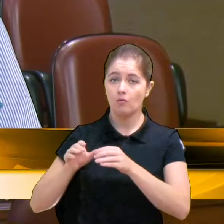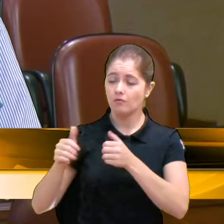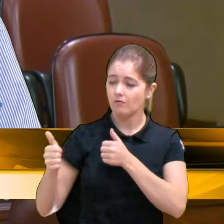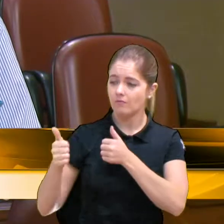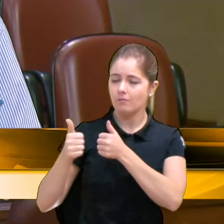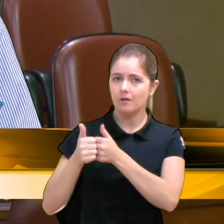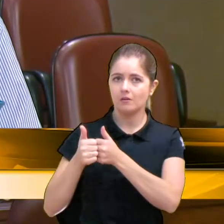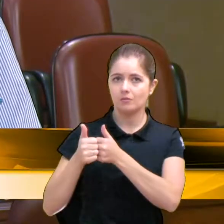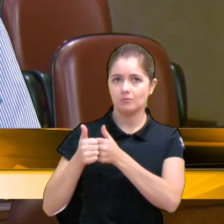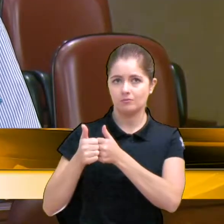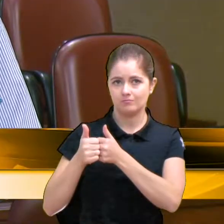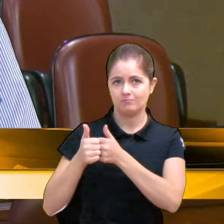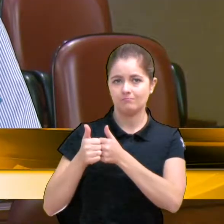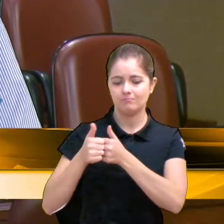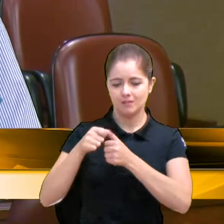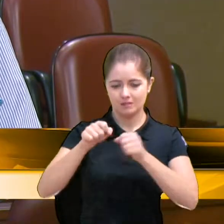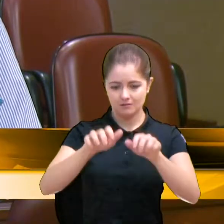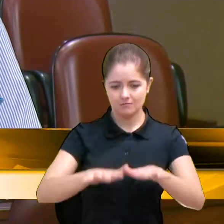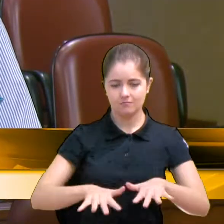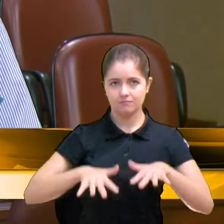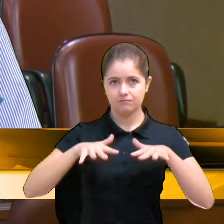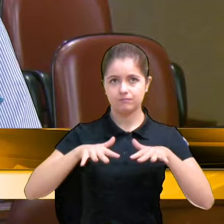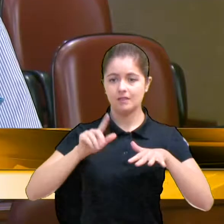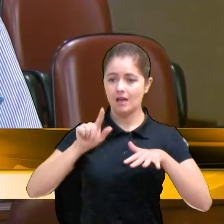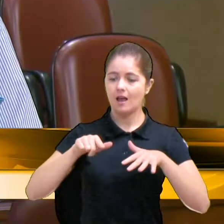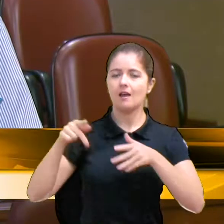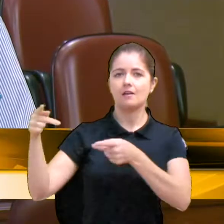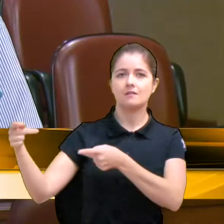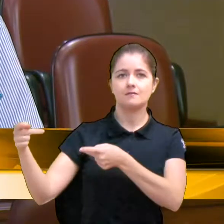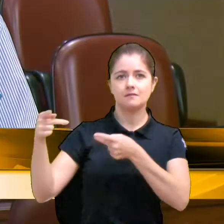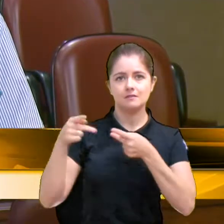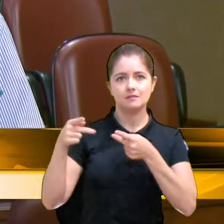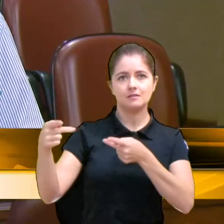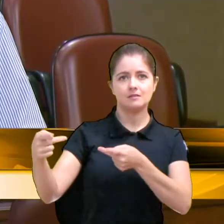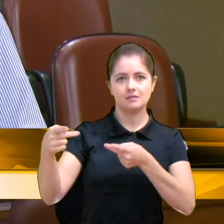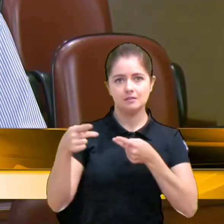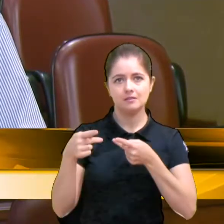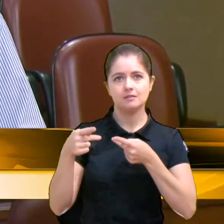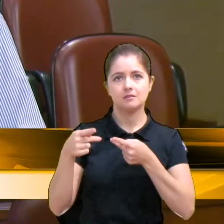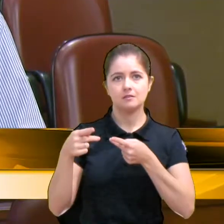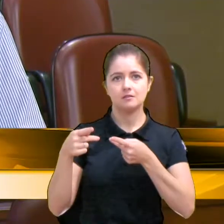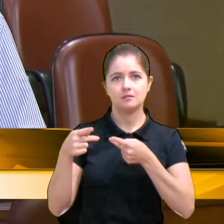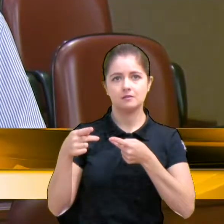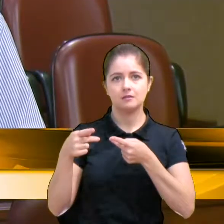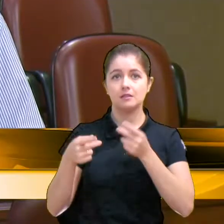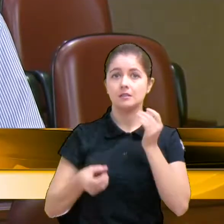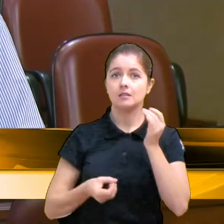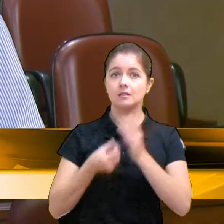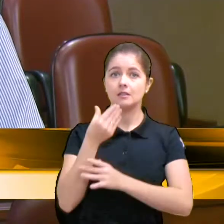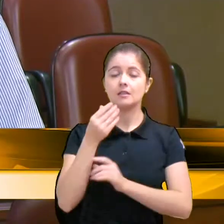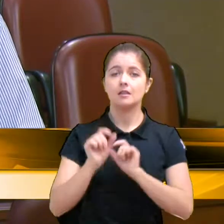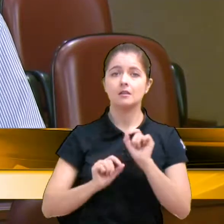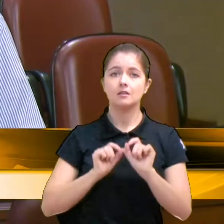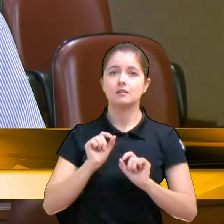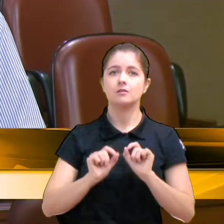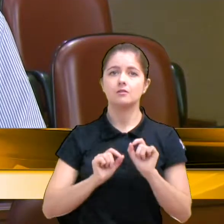Legislativo. Trata-se de uma visitação institucional guiada por meio da qual são